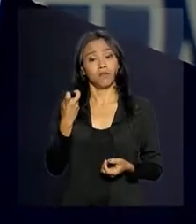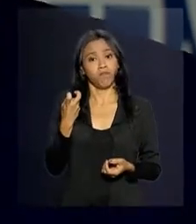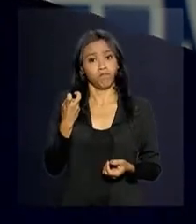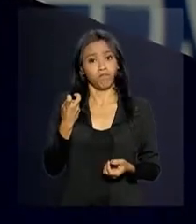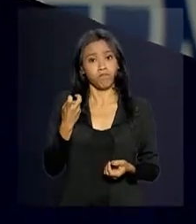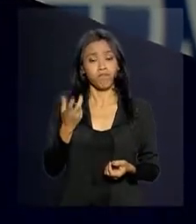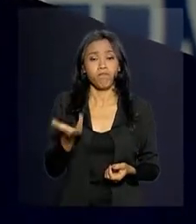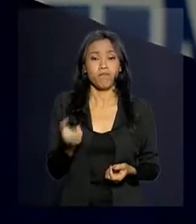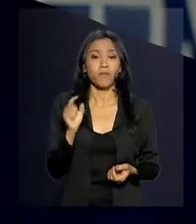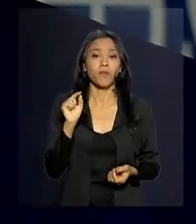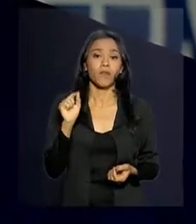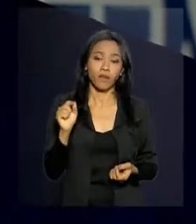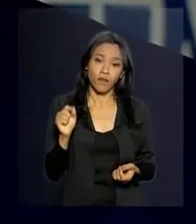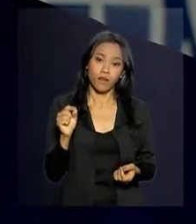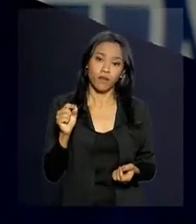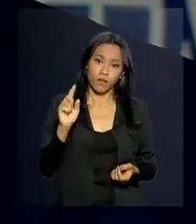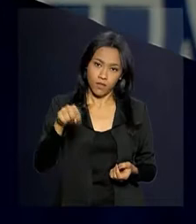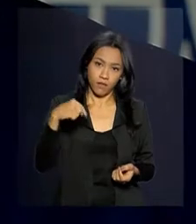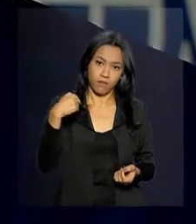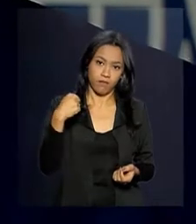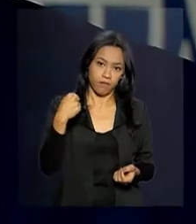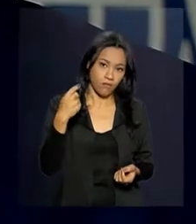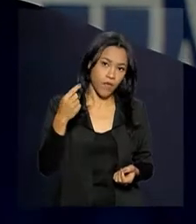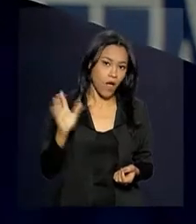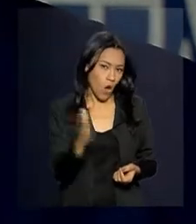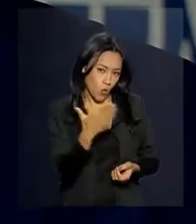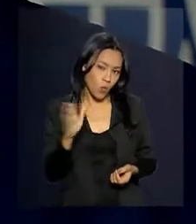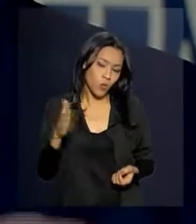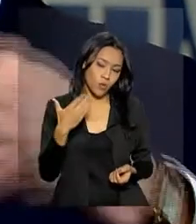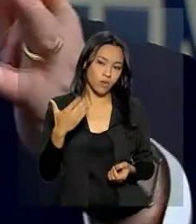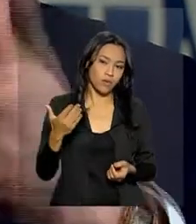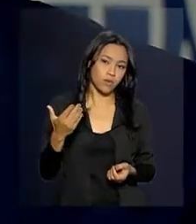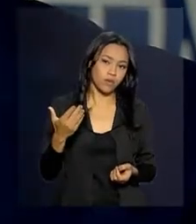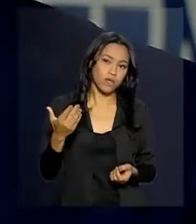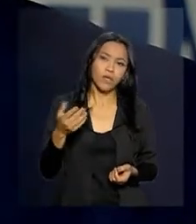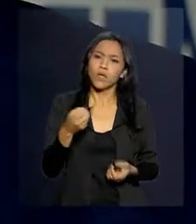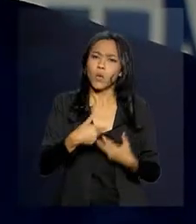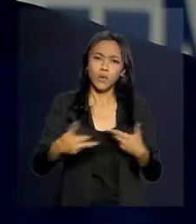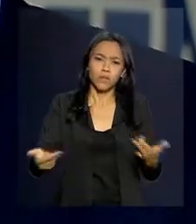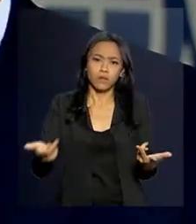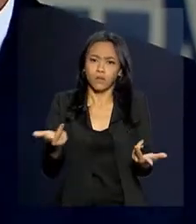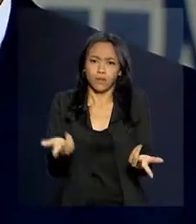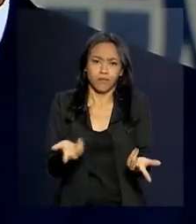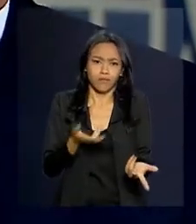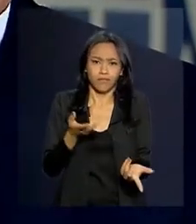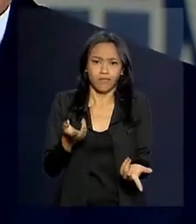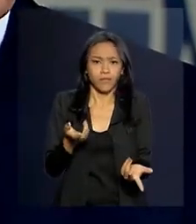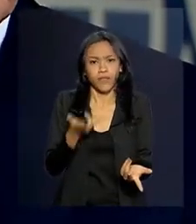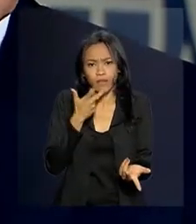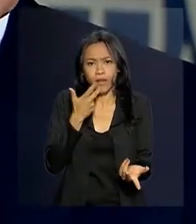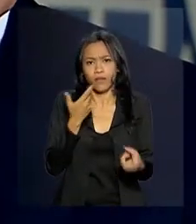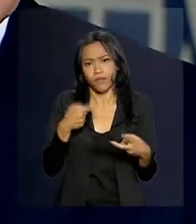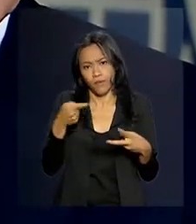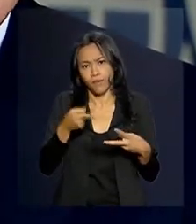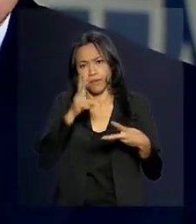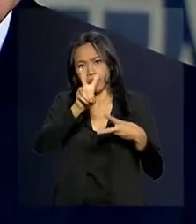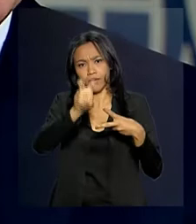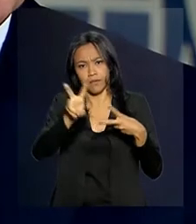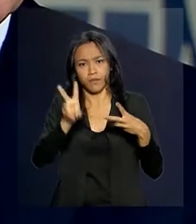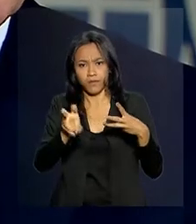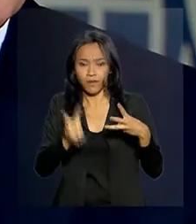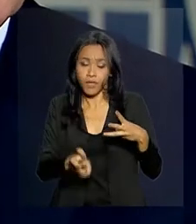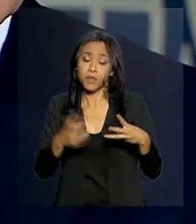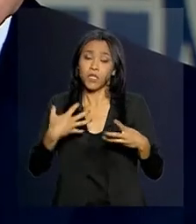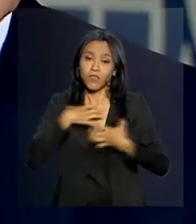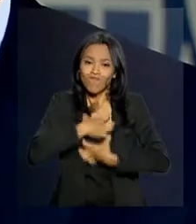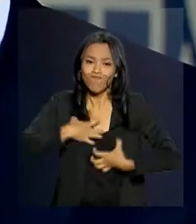meus cumprimentos é posteriores é alguns formais mas alguns exemplos coisa boa você tem falado nesses temas que são temas que afligem